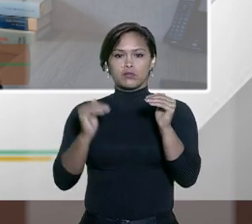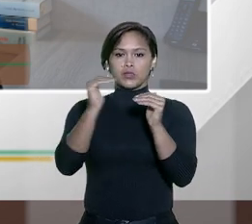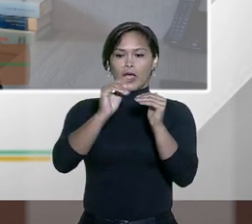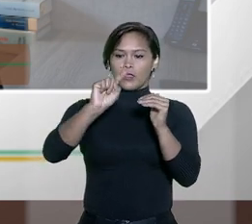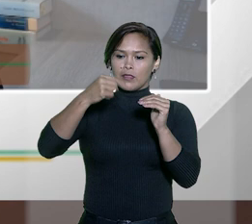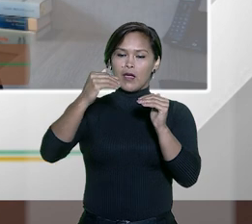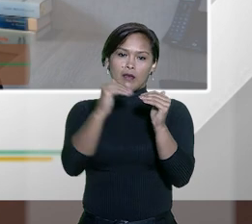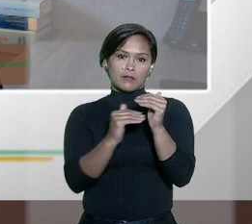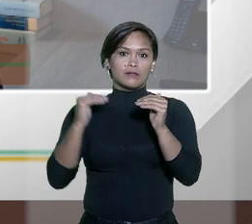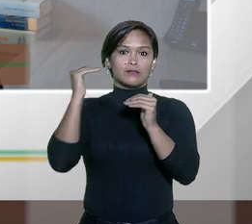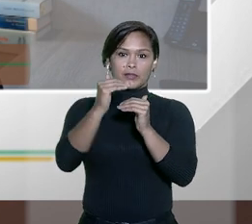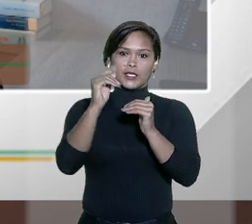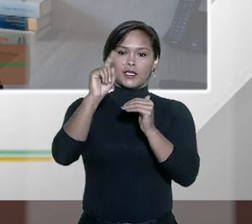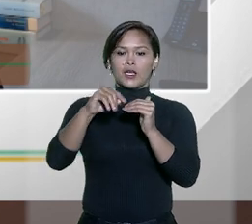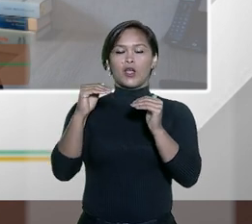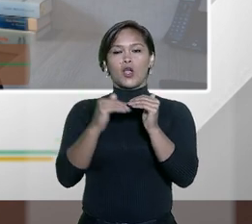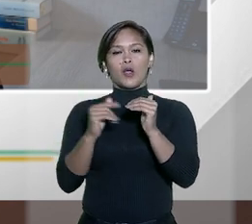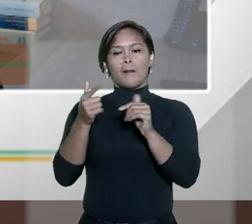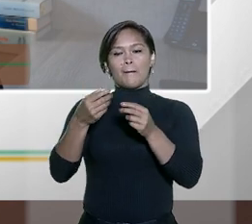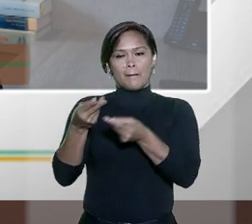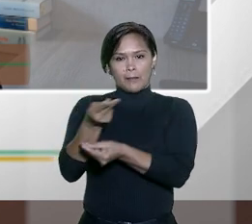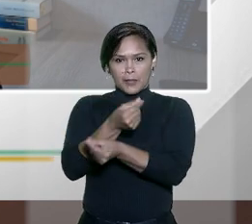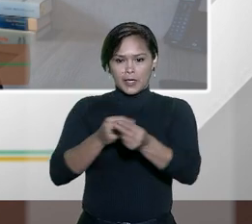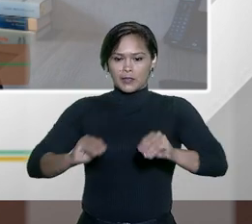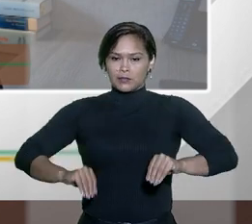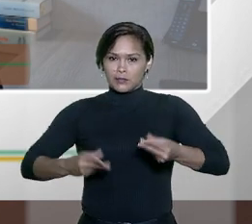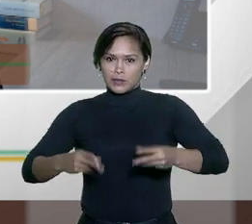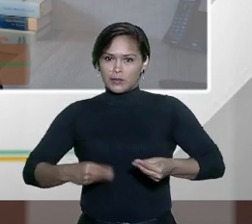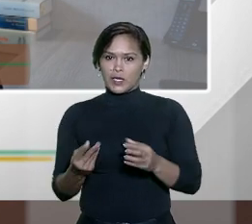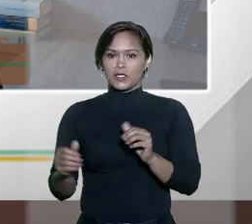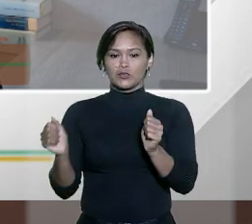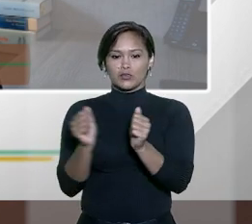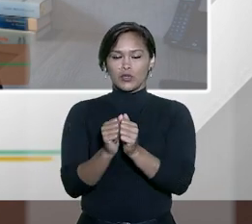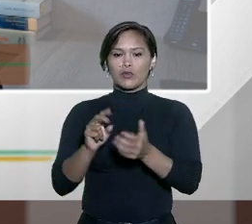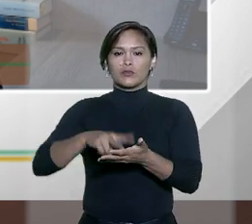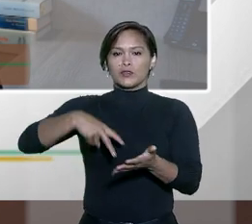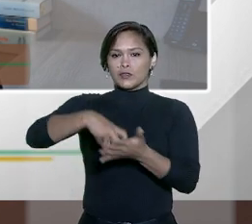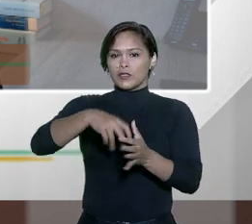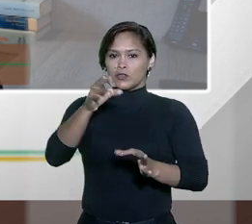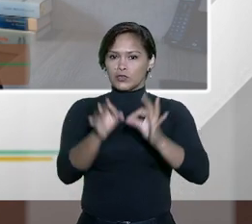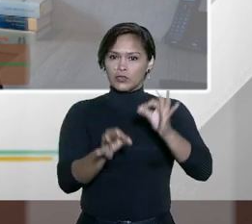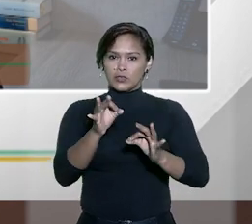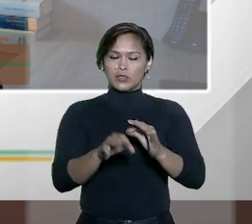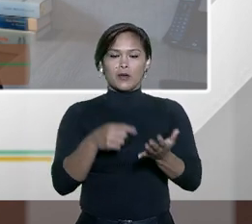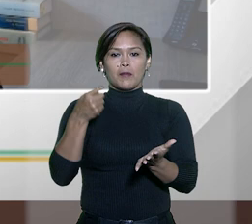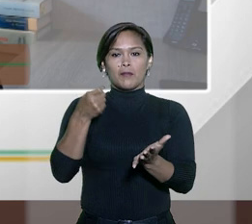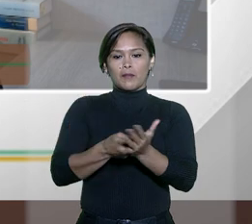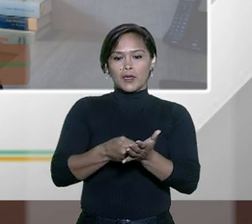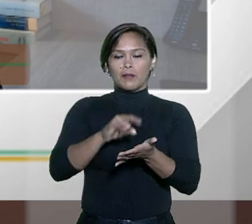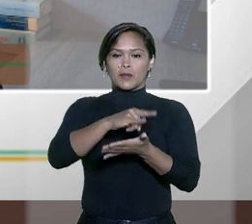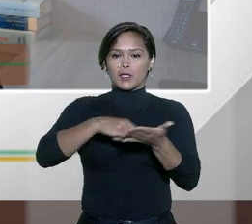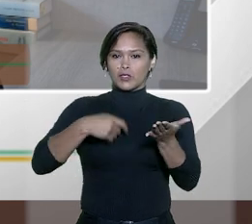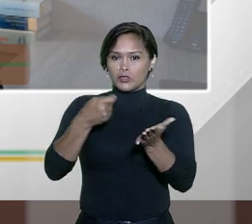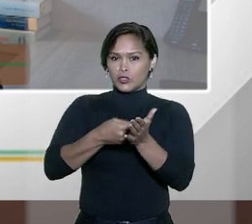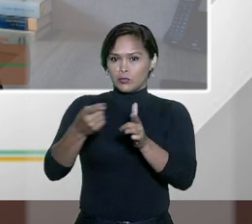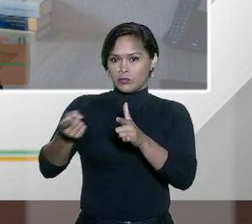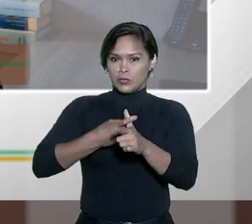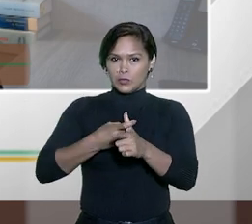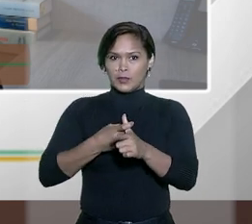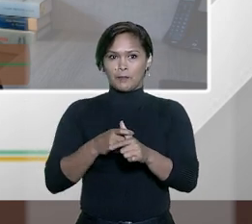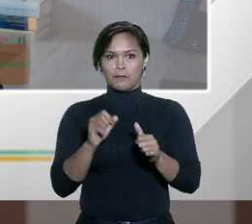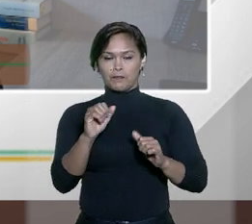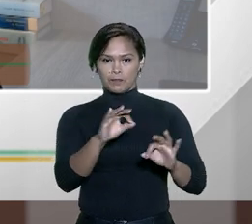dentro do teto, justamente o teto para gastos com sentenças judiciais, ou seja, com pagamento de precatórios. Então